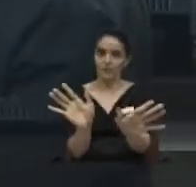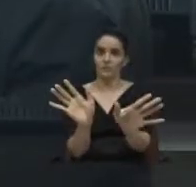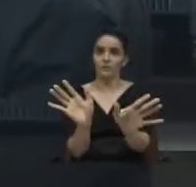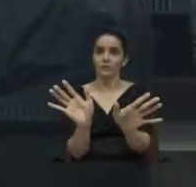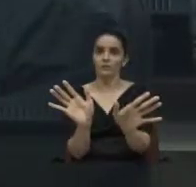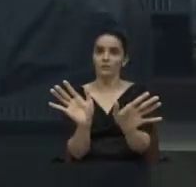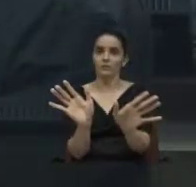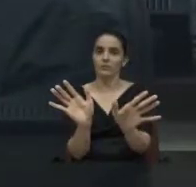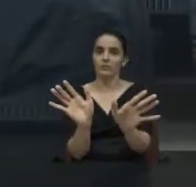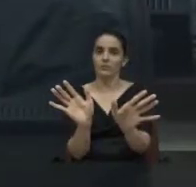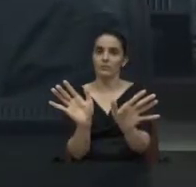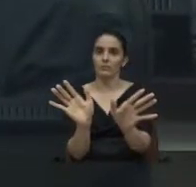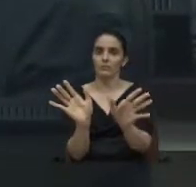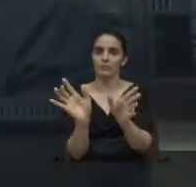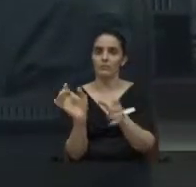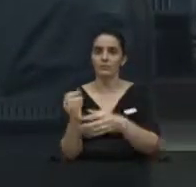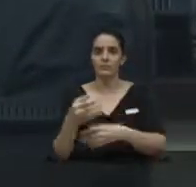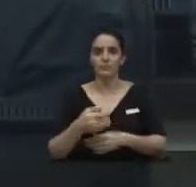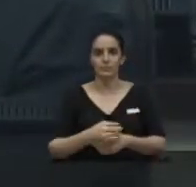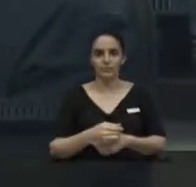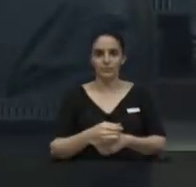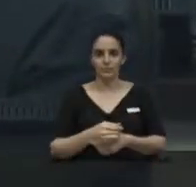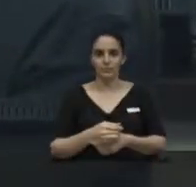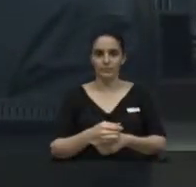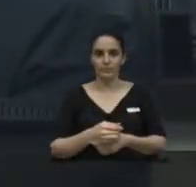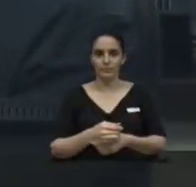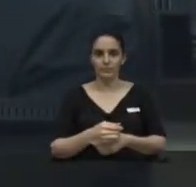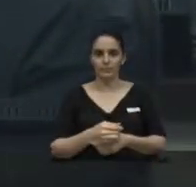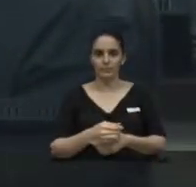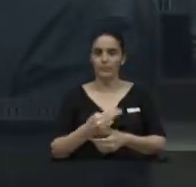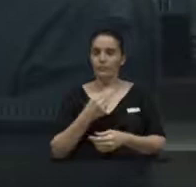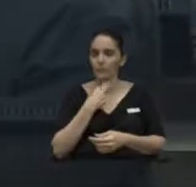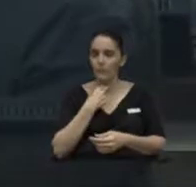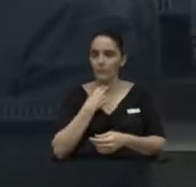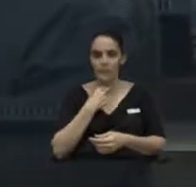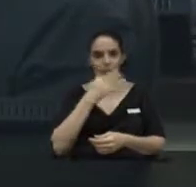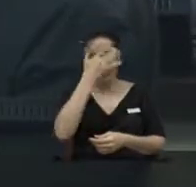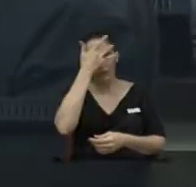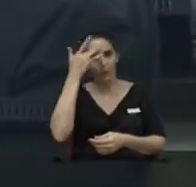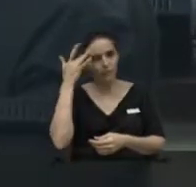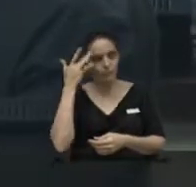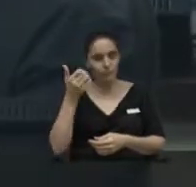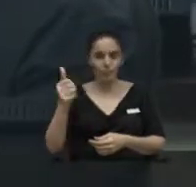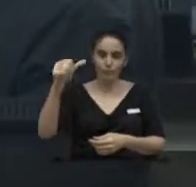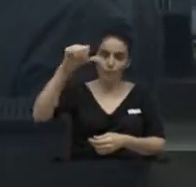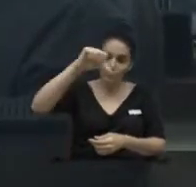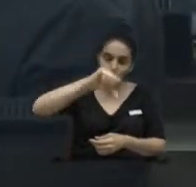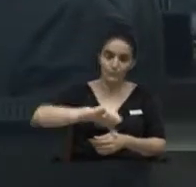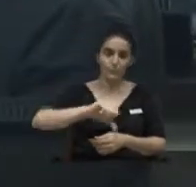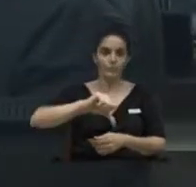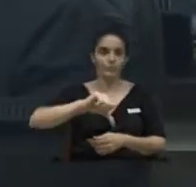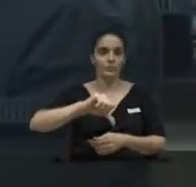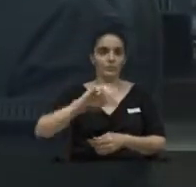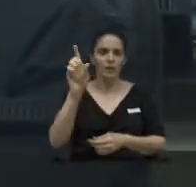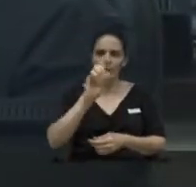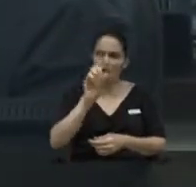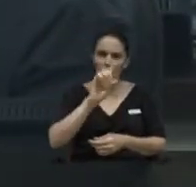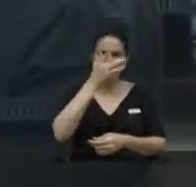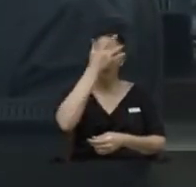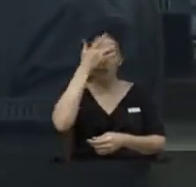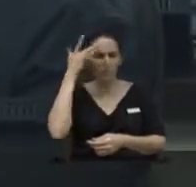que a intenção, em momento nenhum, é de prejudicar aquele que está usando